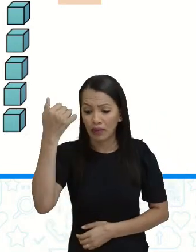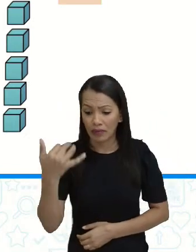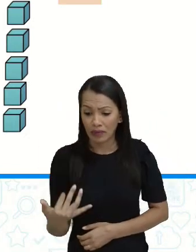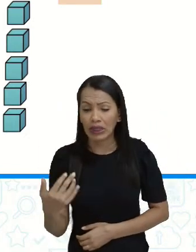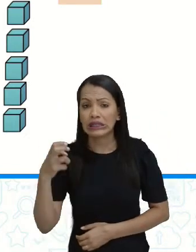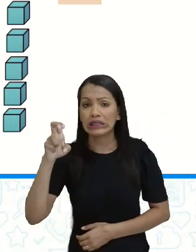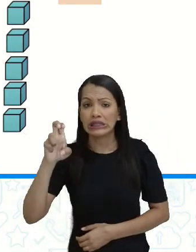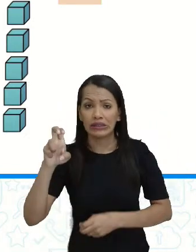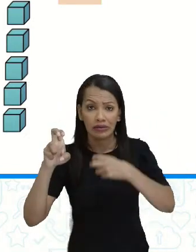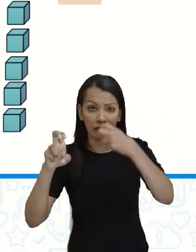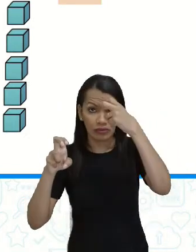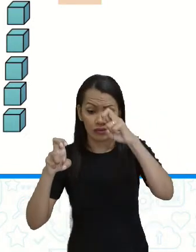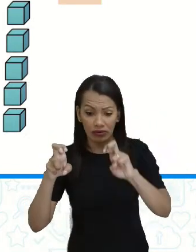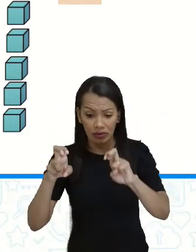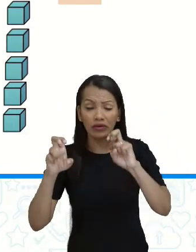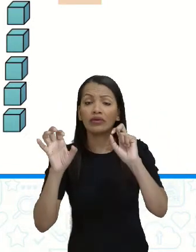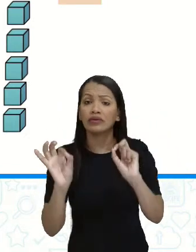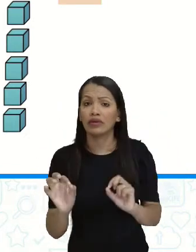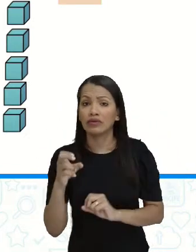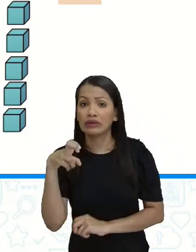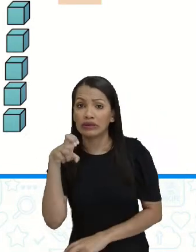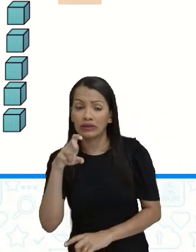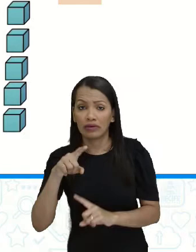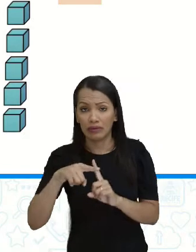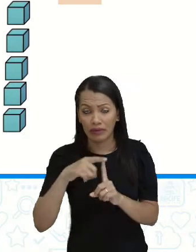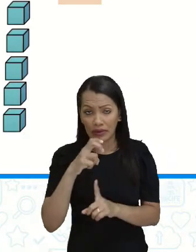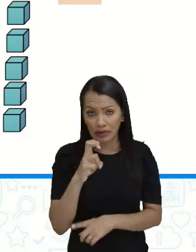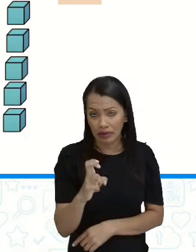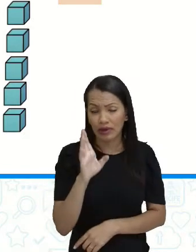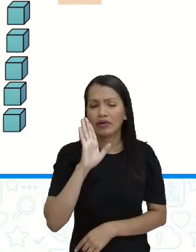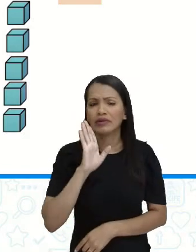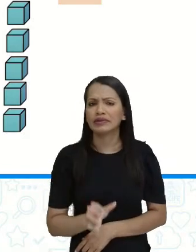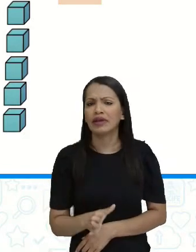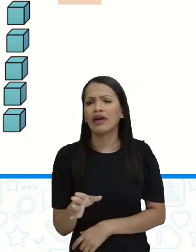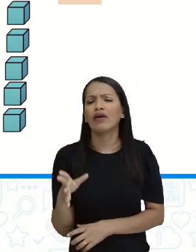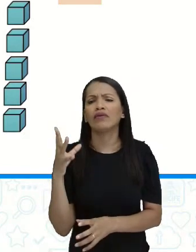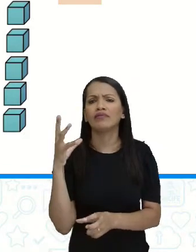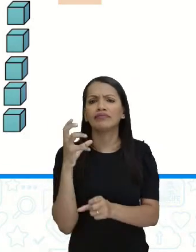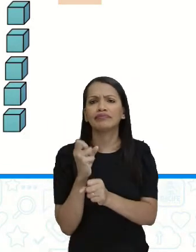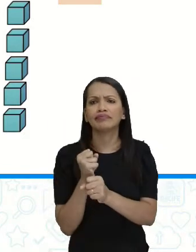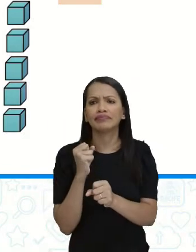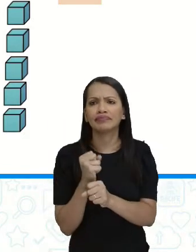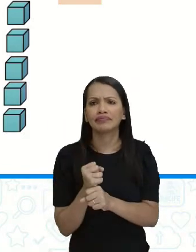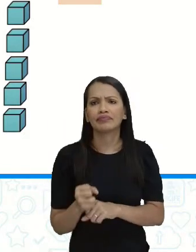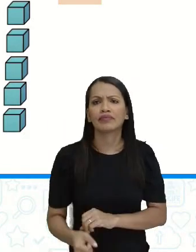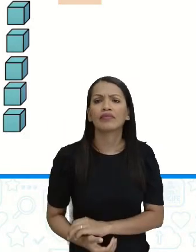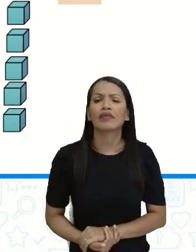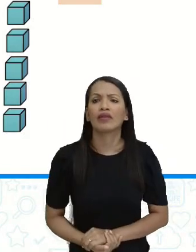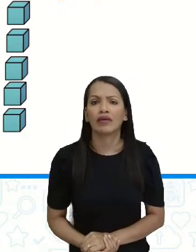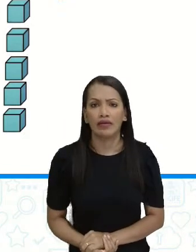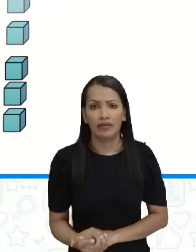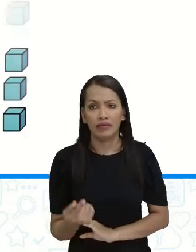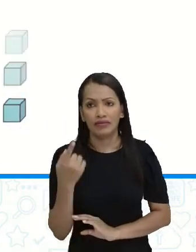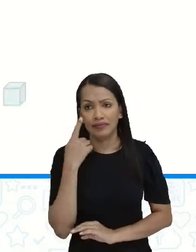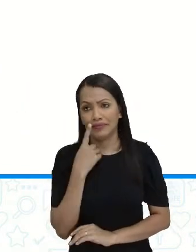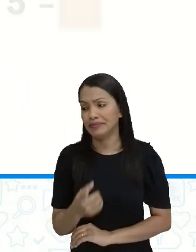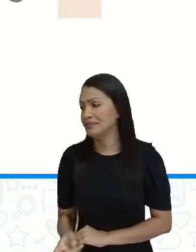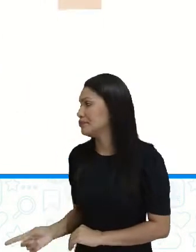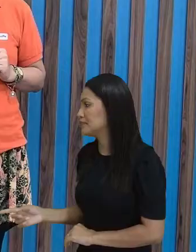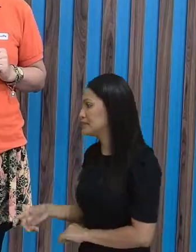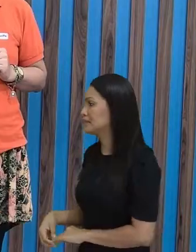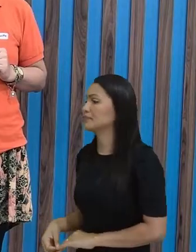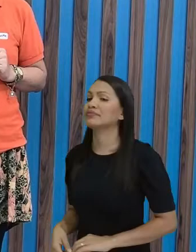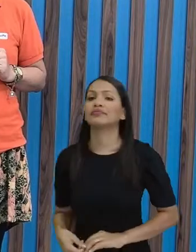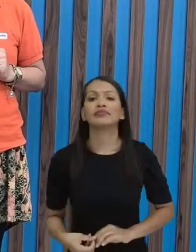cubinhos, representando cada número. Aí ela já começou a contar ali, ó. Um cubinho já riscou. Vamos riscar os